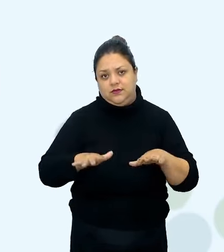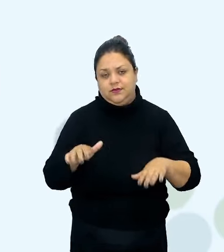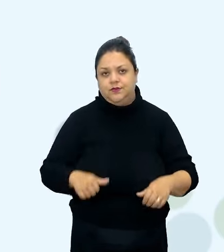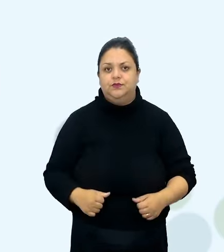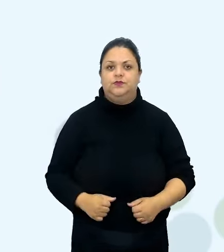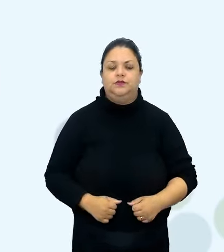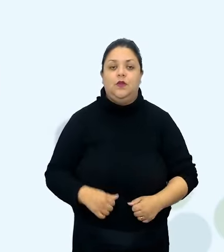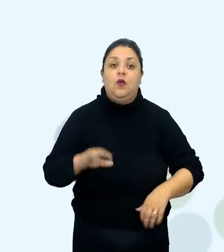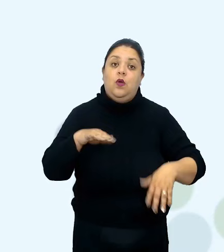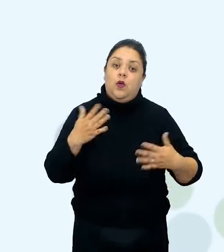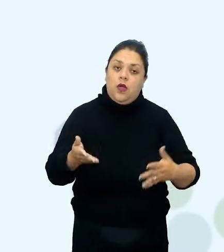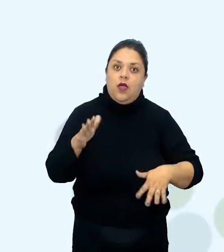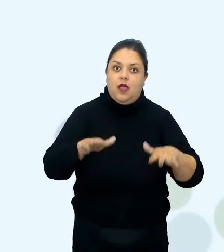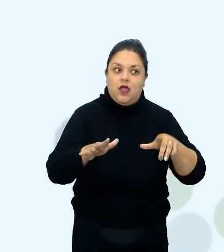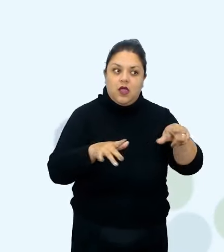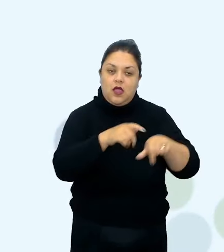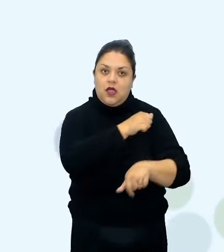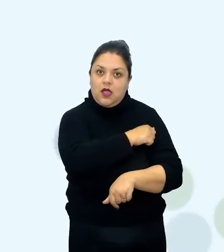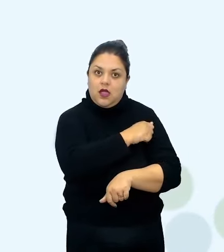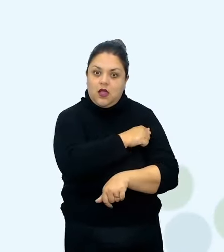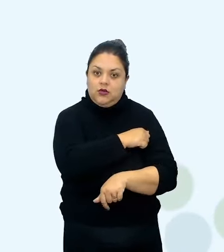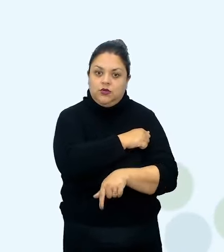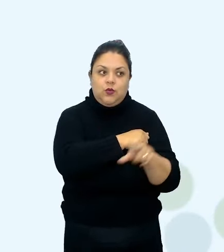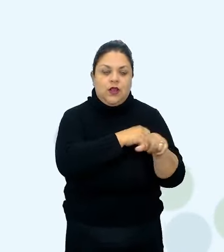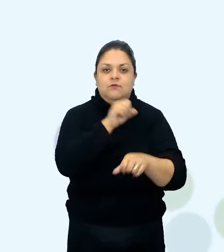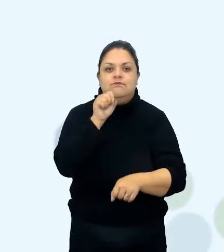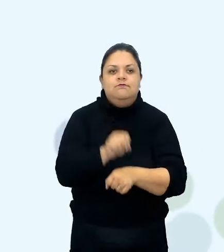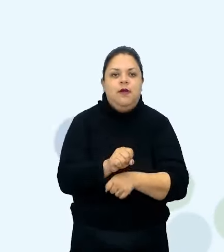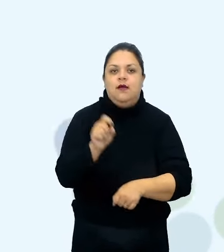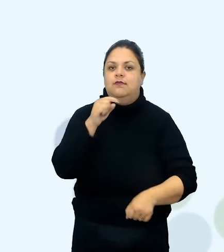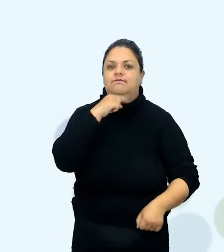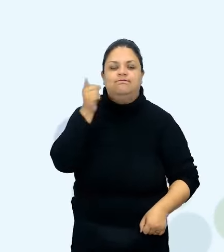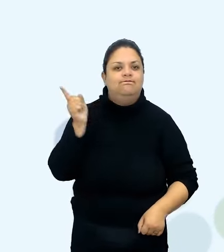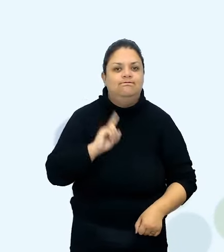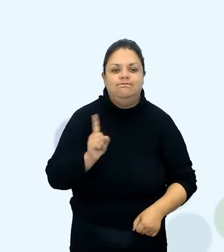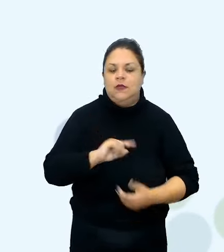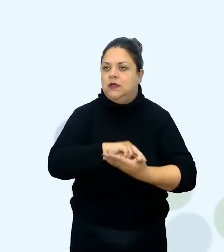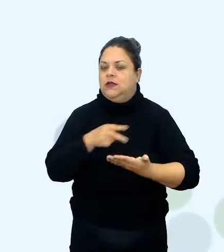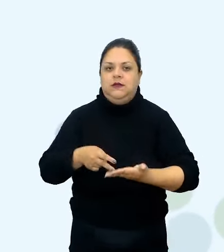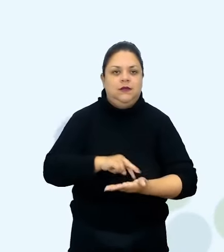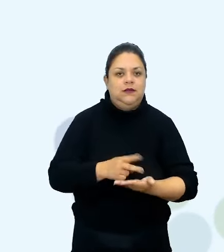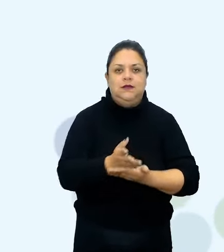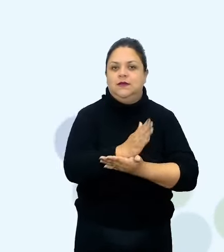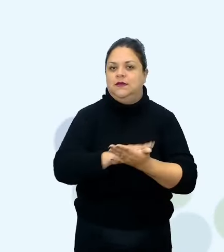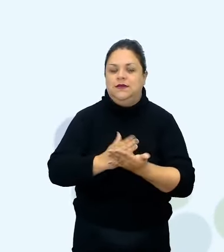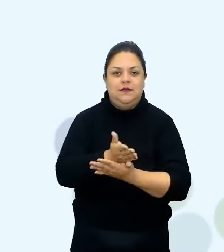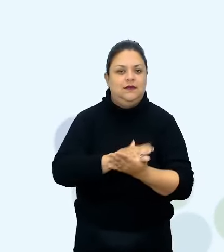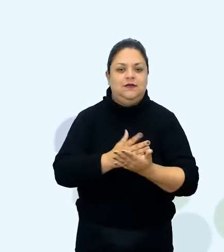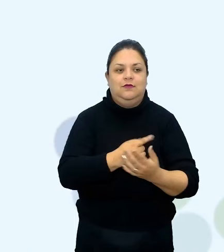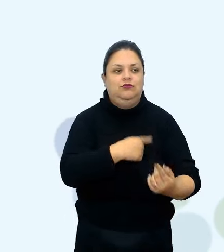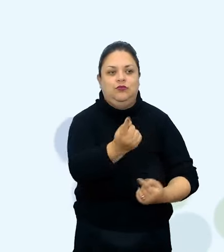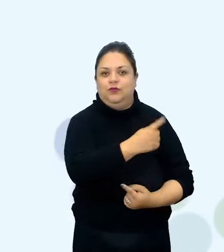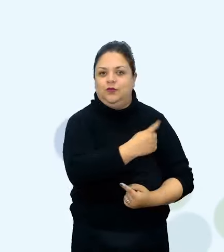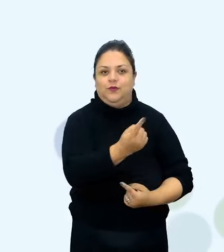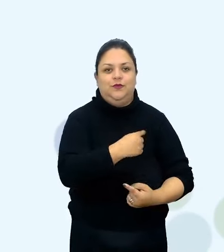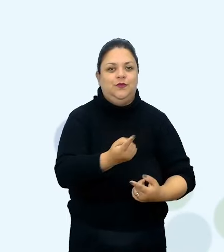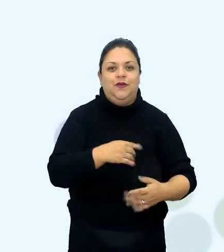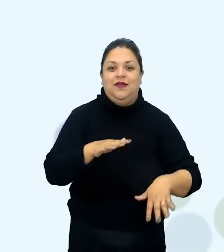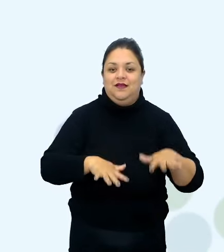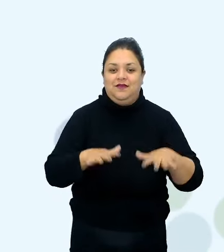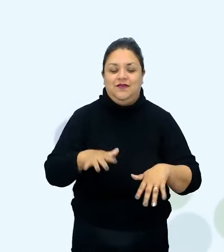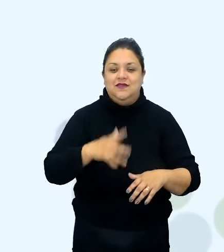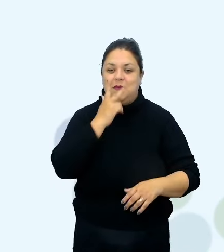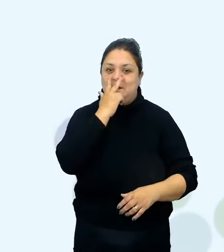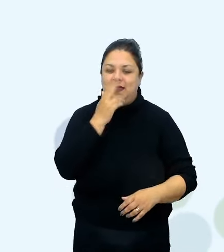aqueles alunos que é de forma bem descontrolada, né? Que ele fica indo e vindo, que a gente até brinca que às vezes